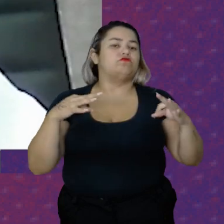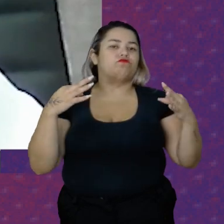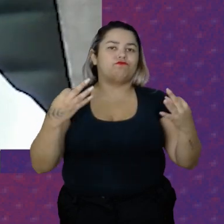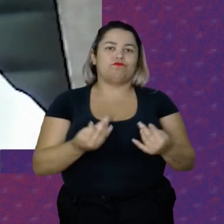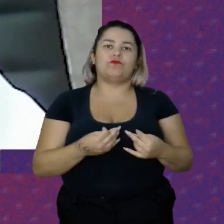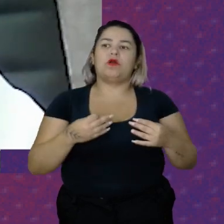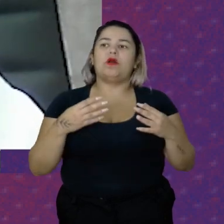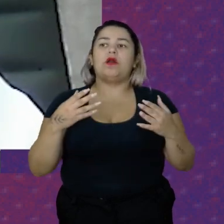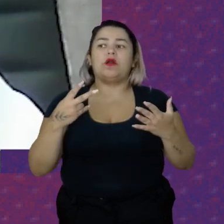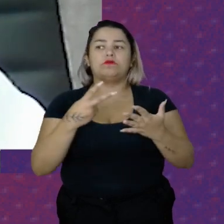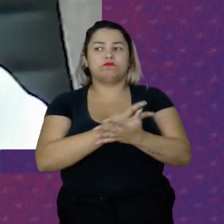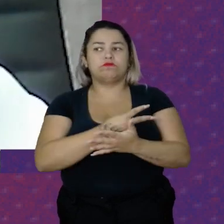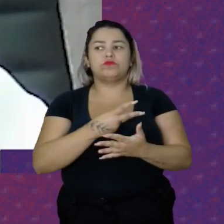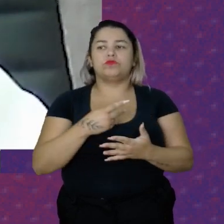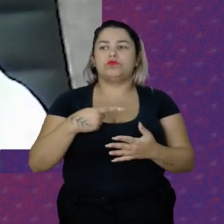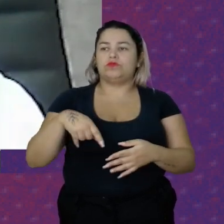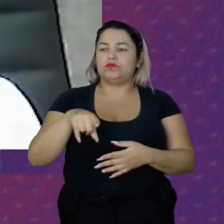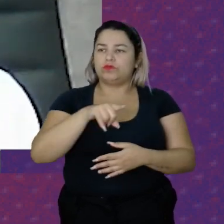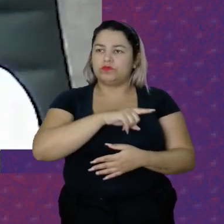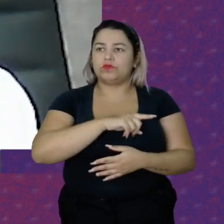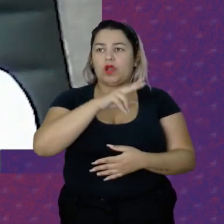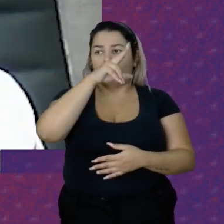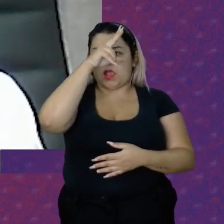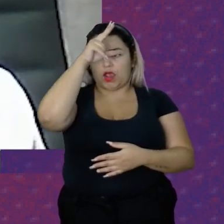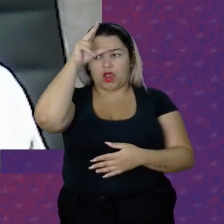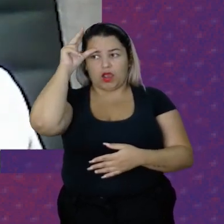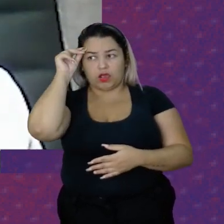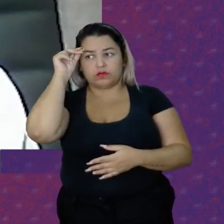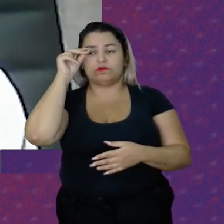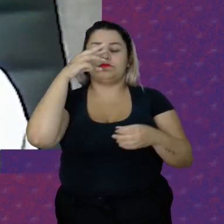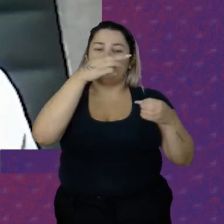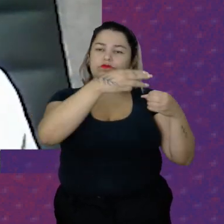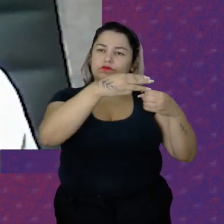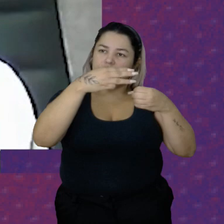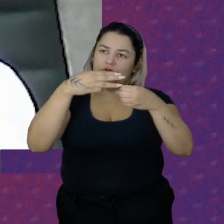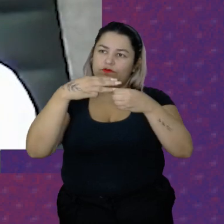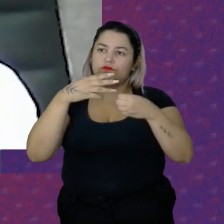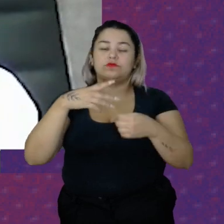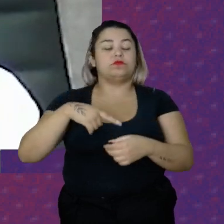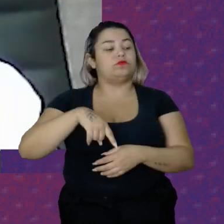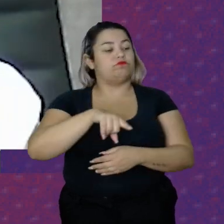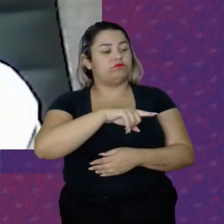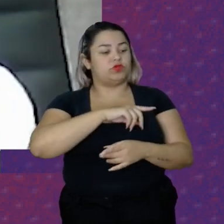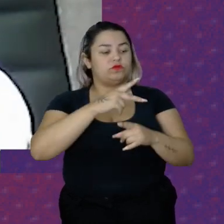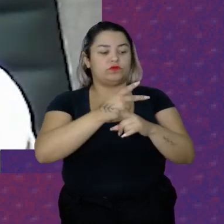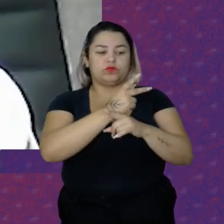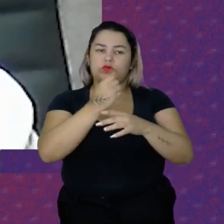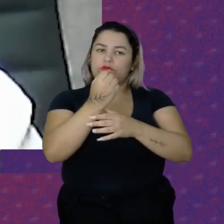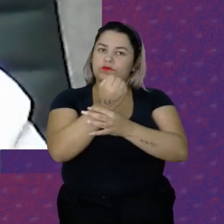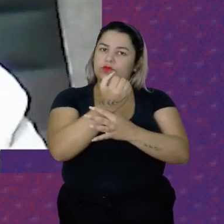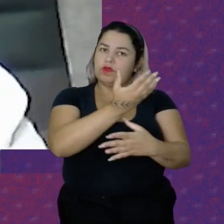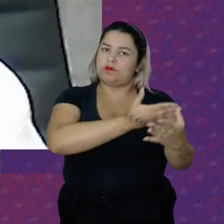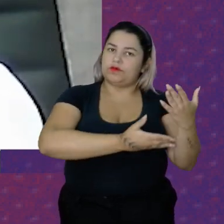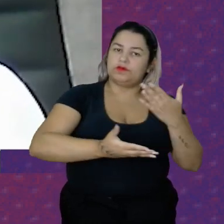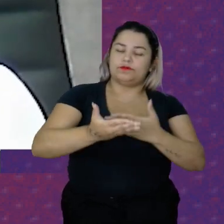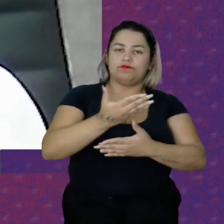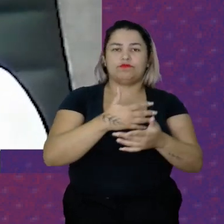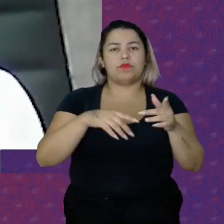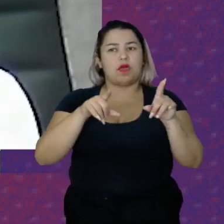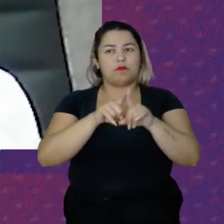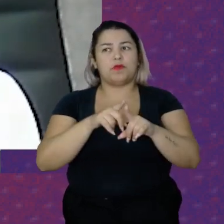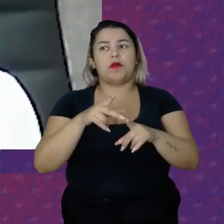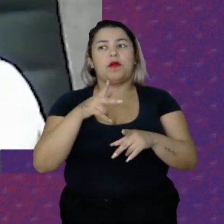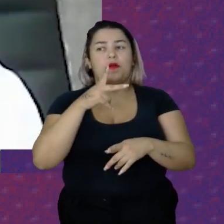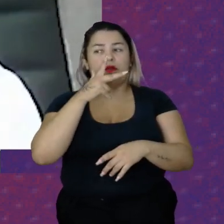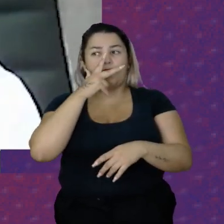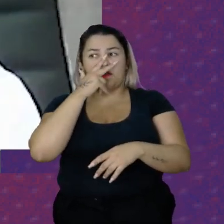munícipes, prefeitos e prefeitas, tá? E, obviamente, nós buscamos os apoios, né, de várias parcerias, dentre